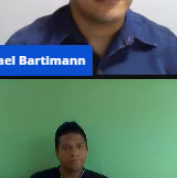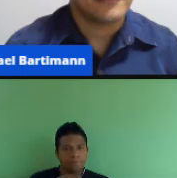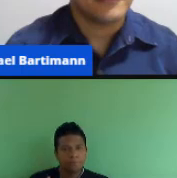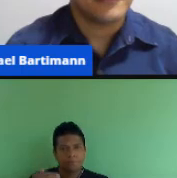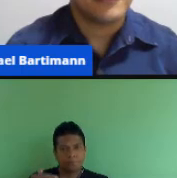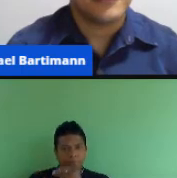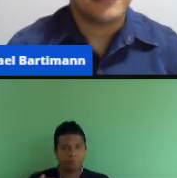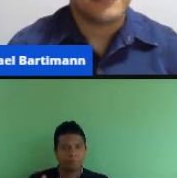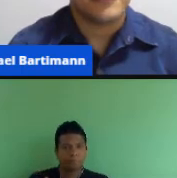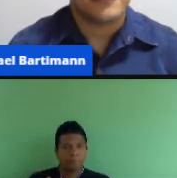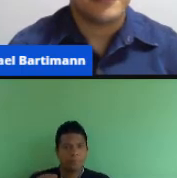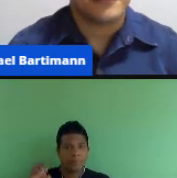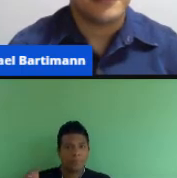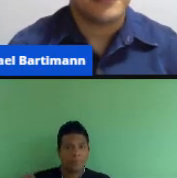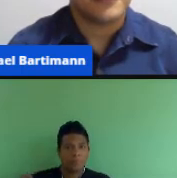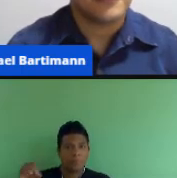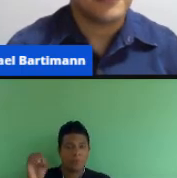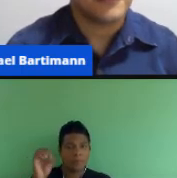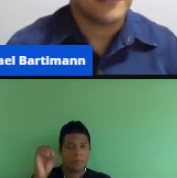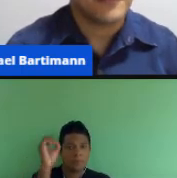Bartman.